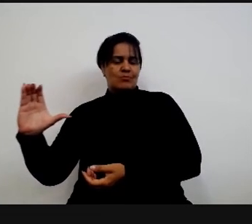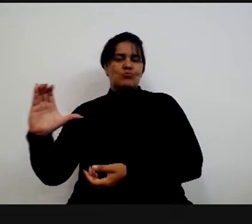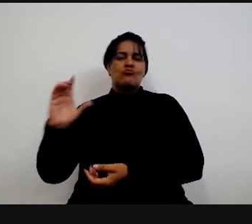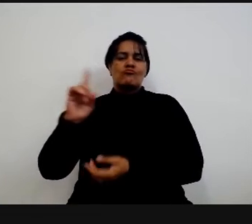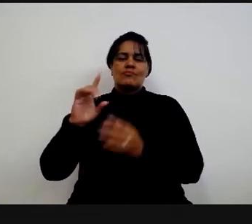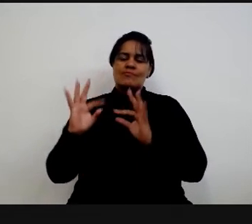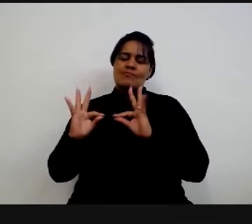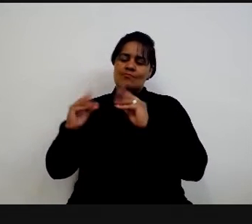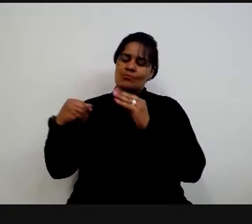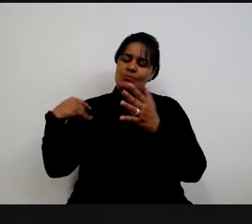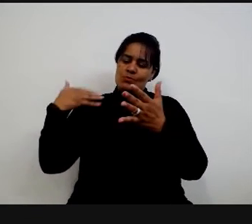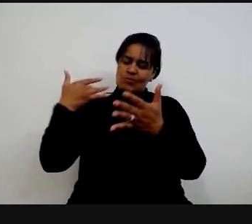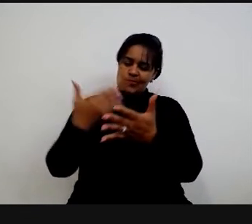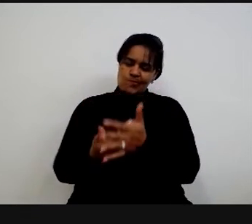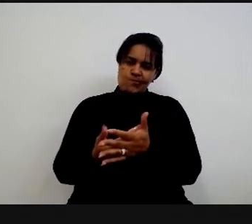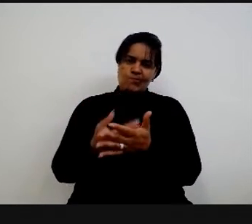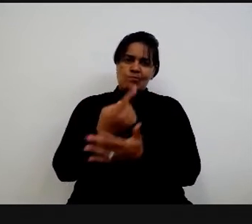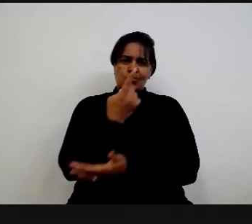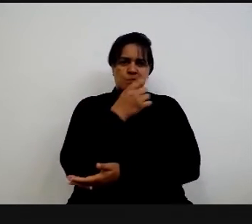por toda essa trajetória desde